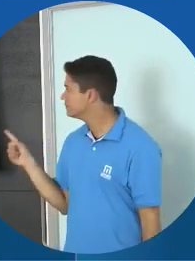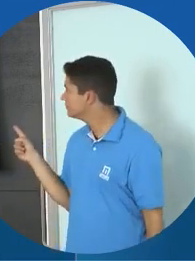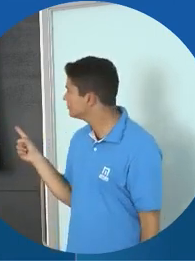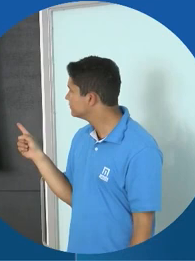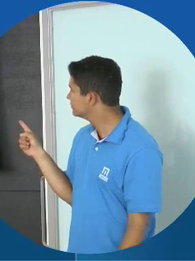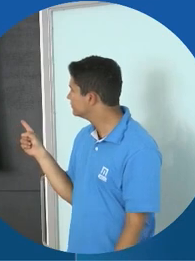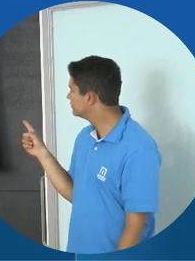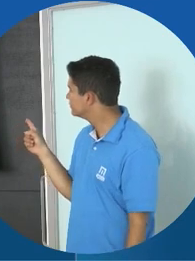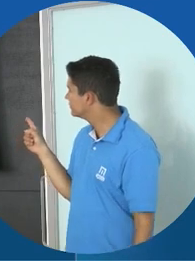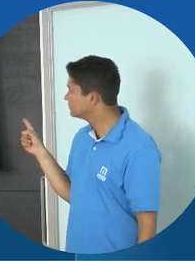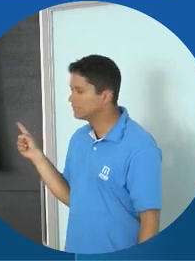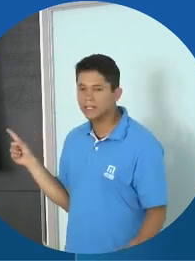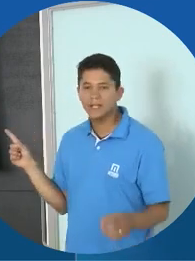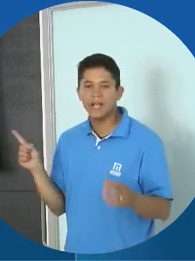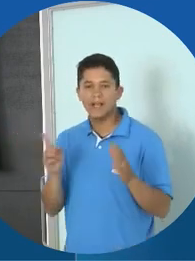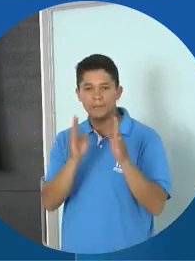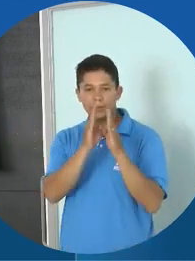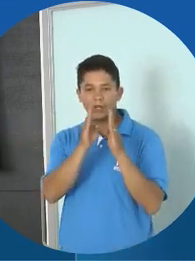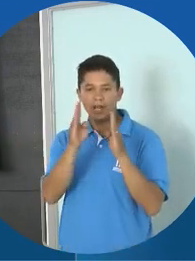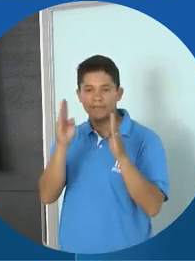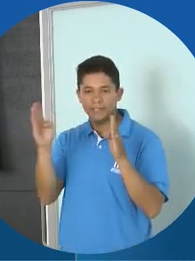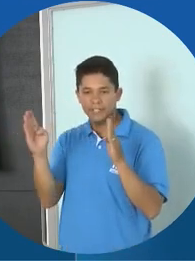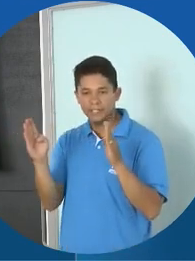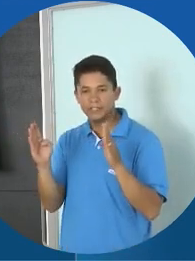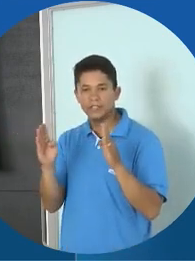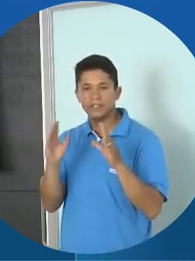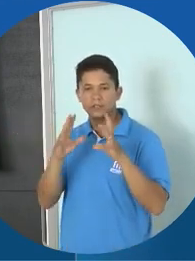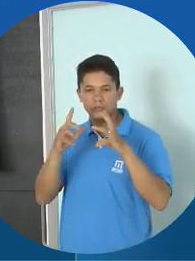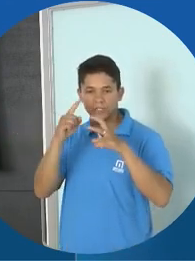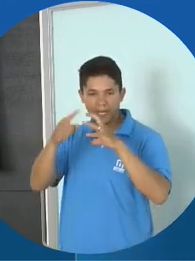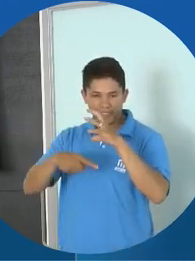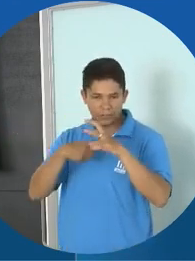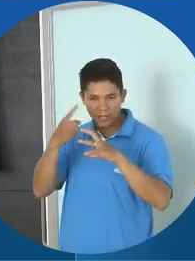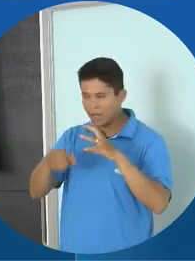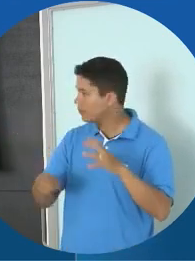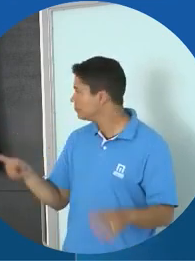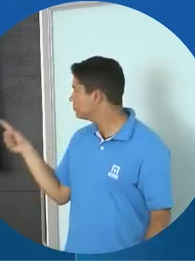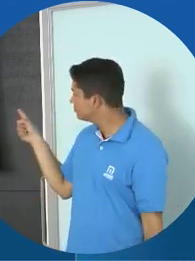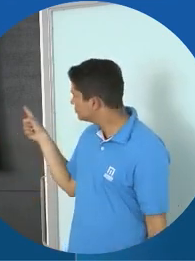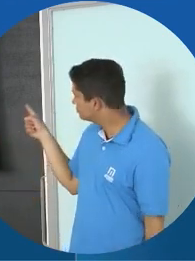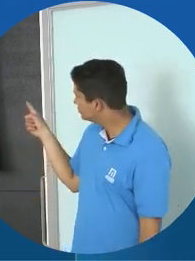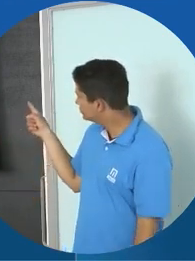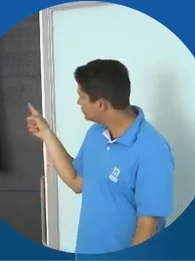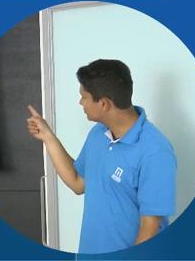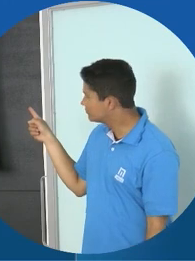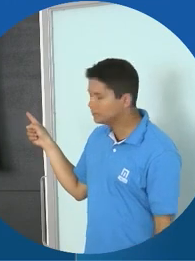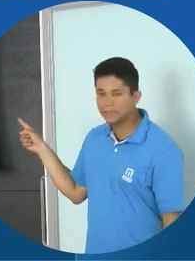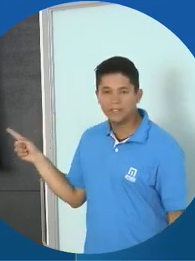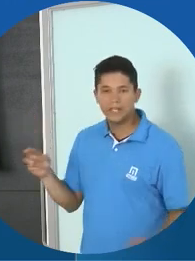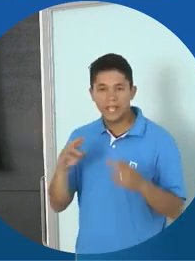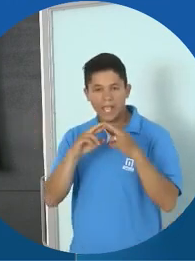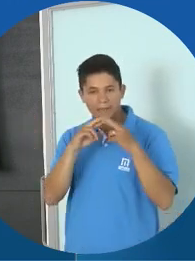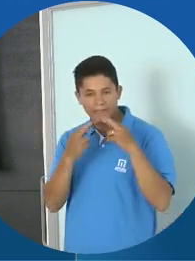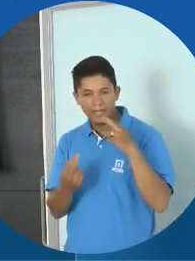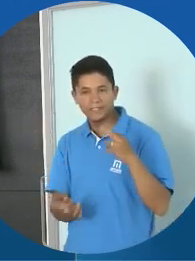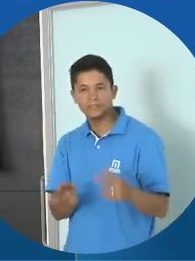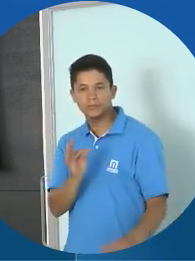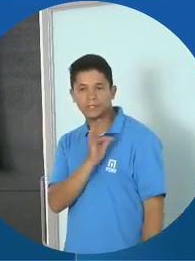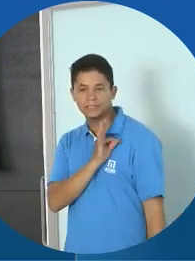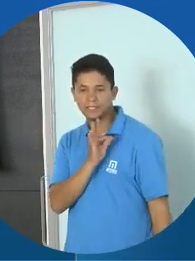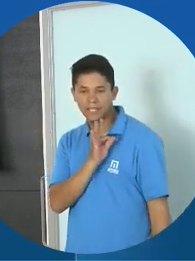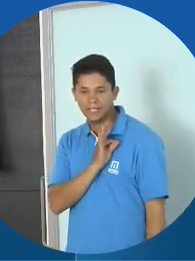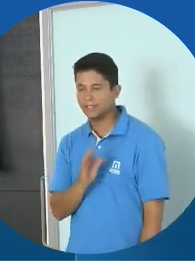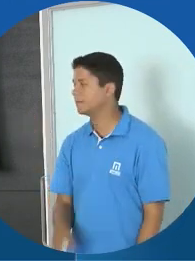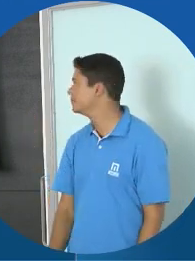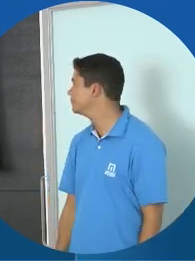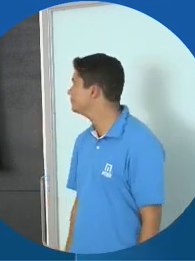da bibliografia internacional que já traz referências sobre essa técnica que a gente tem utilizado, com